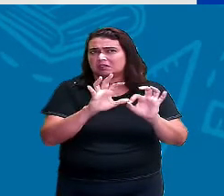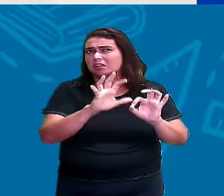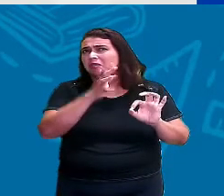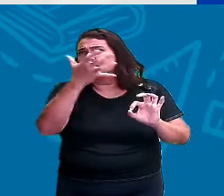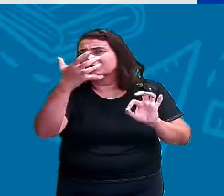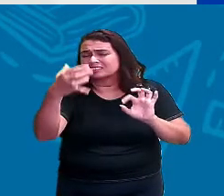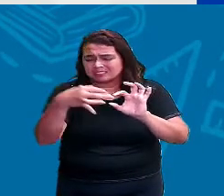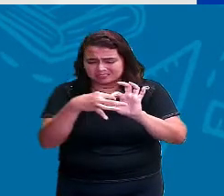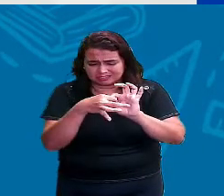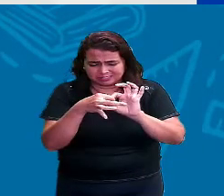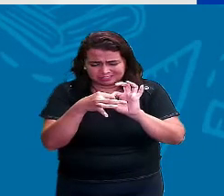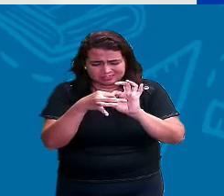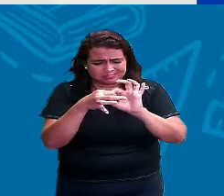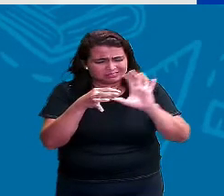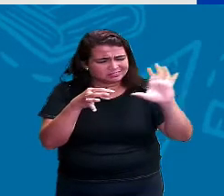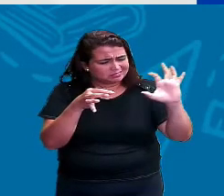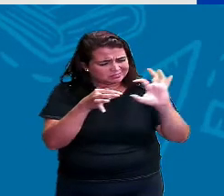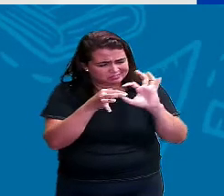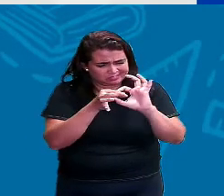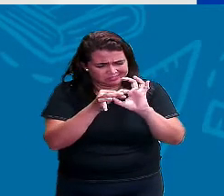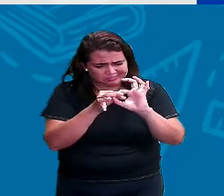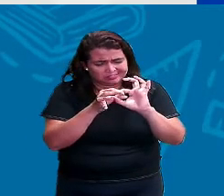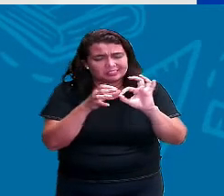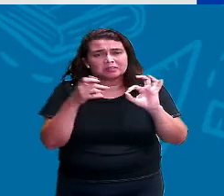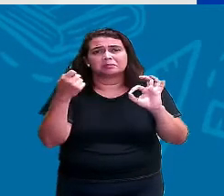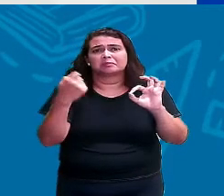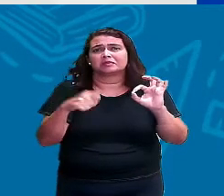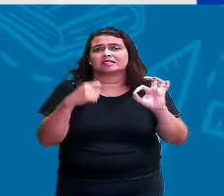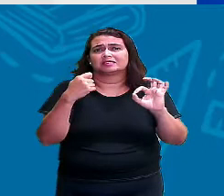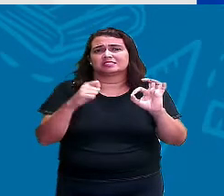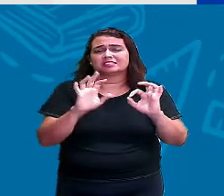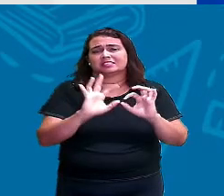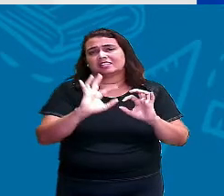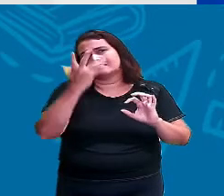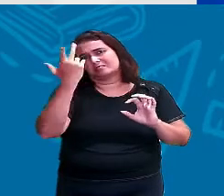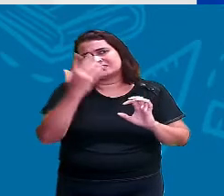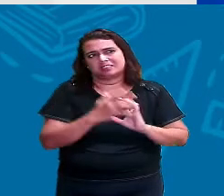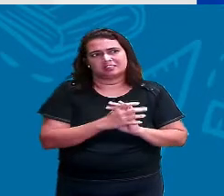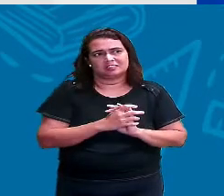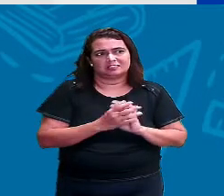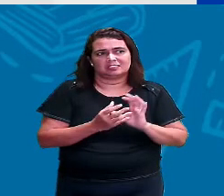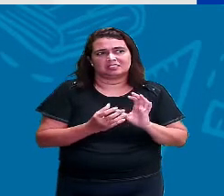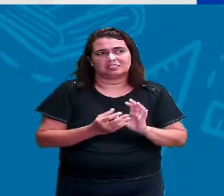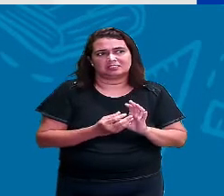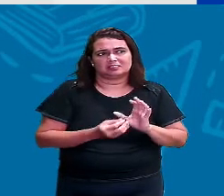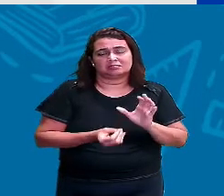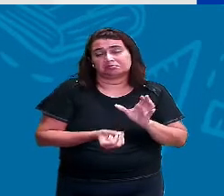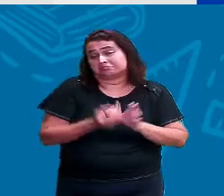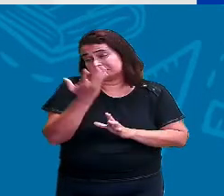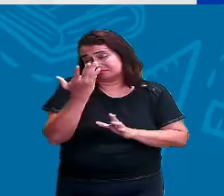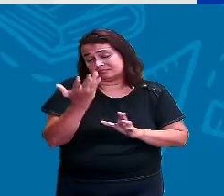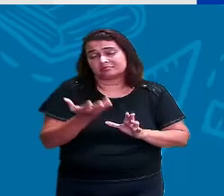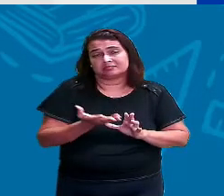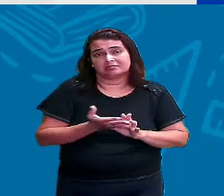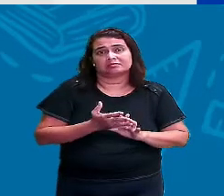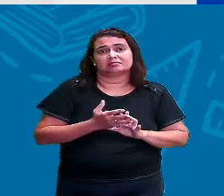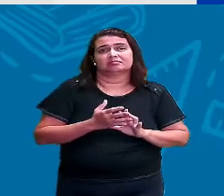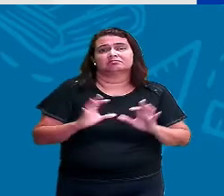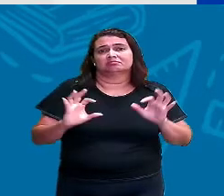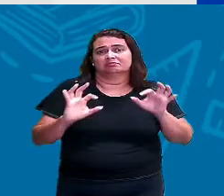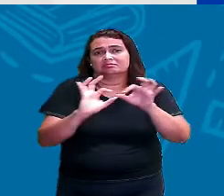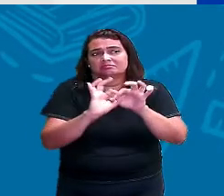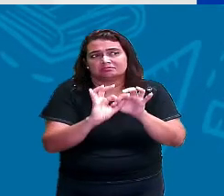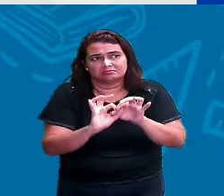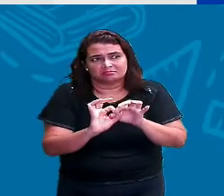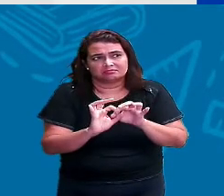outro, ok? Um precisa do outro para existir. Um precisa do outro para se completar,